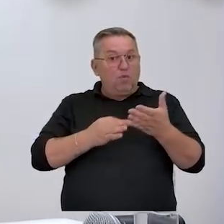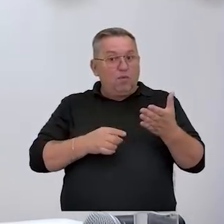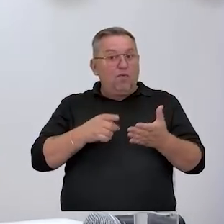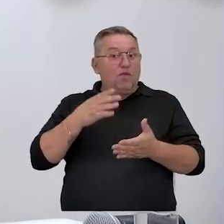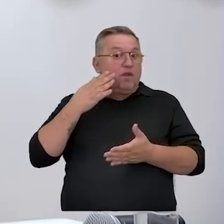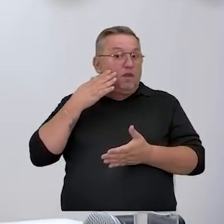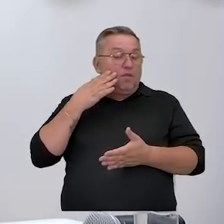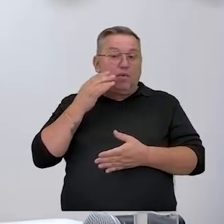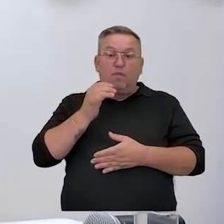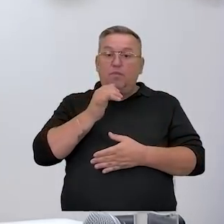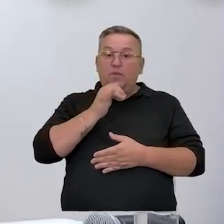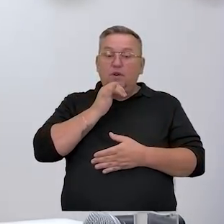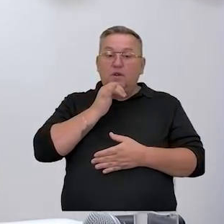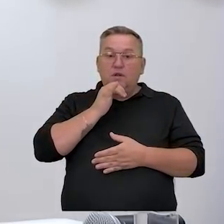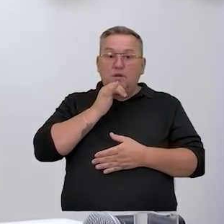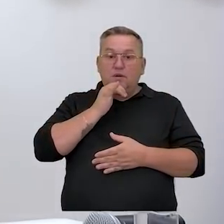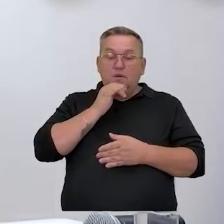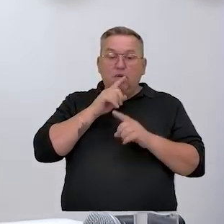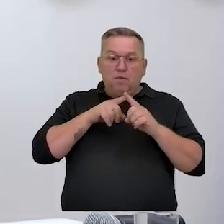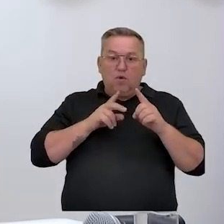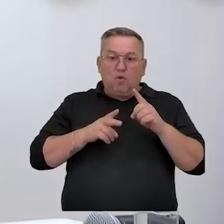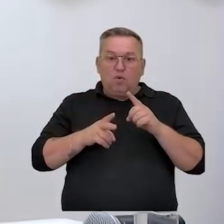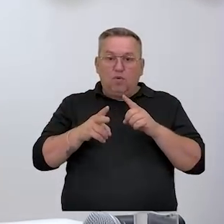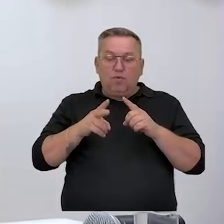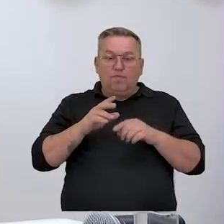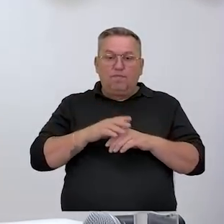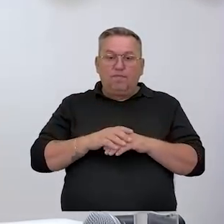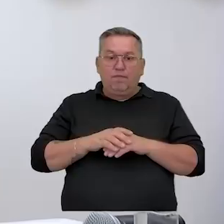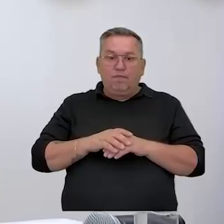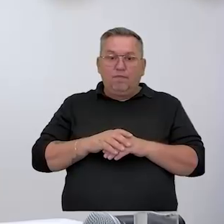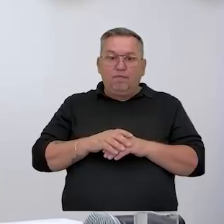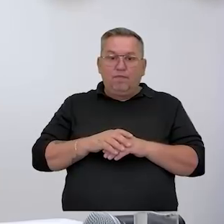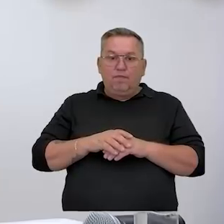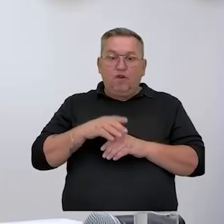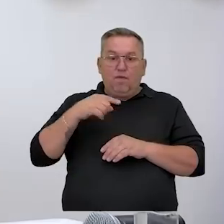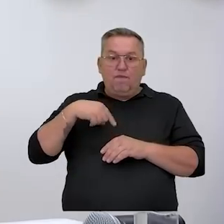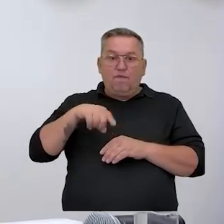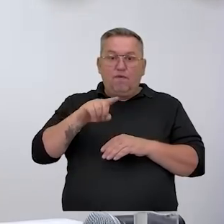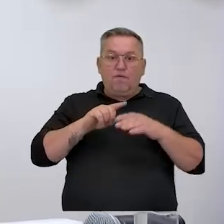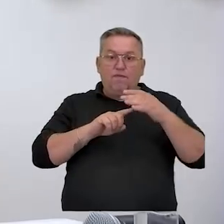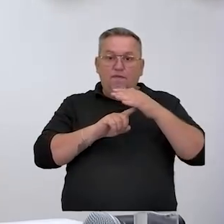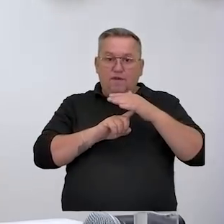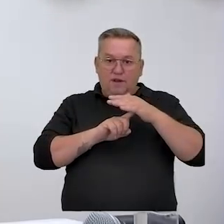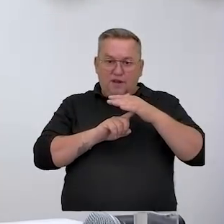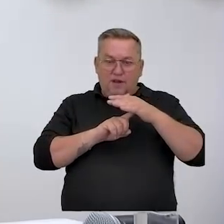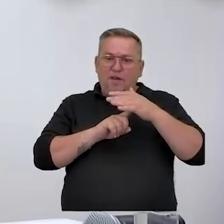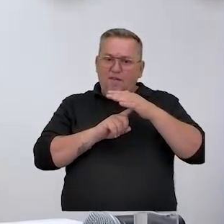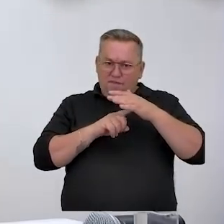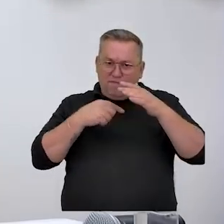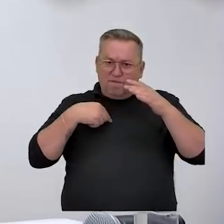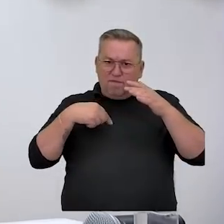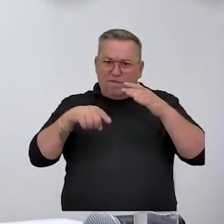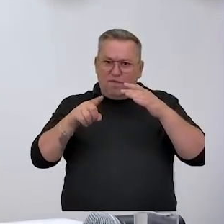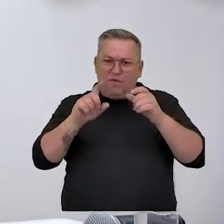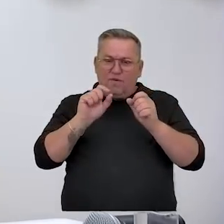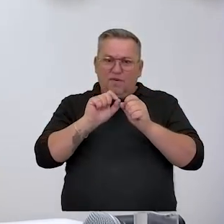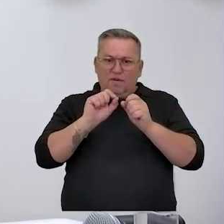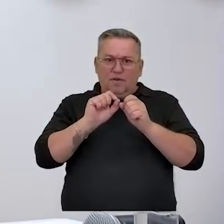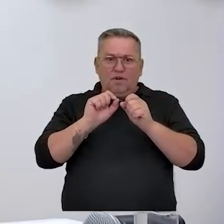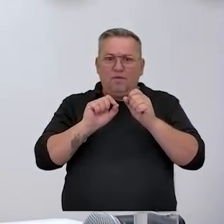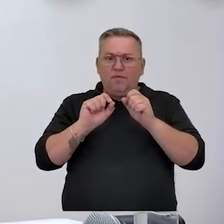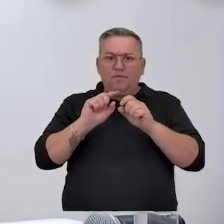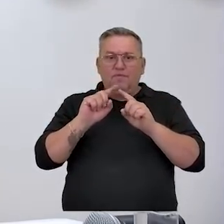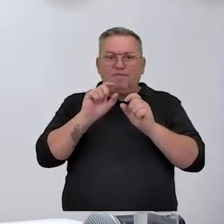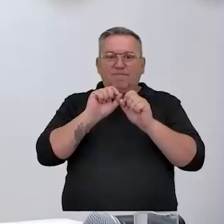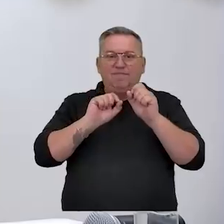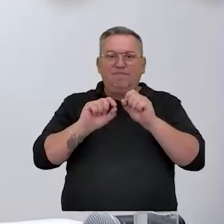saber, por exemplo, dar segmento. Fui, feira. Feira, não faltou alguma coisa aí para poder dar sentido?